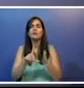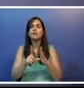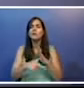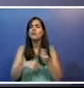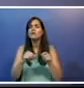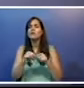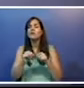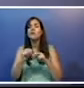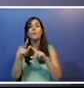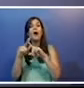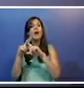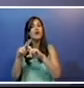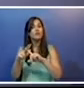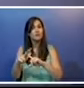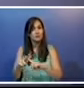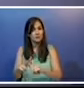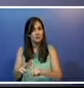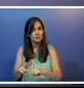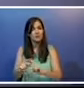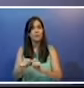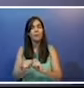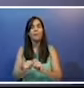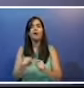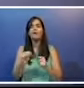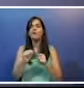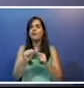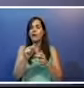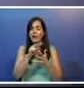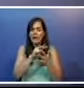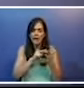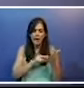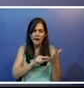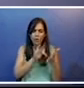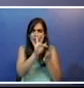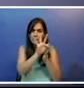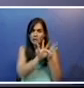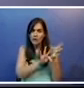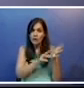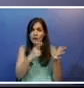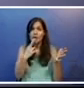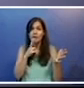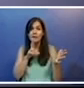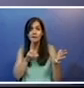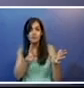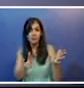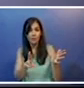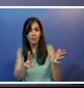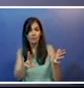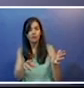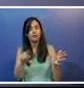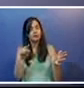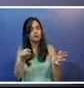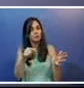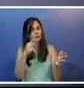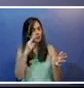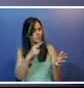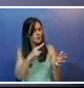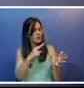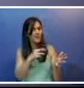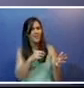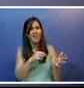revisão. Releia seu texto e responda as questões. Sempre que responder não, faça as